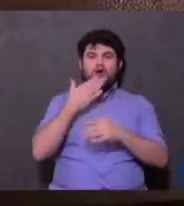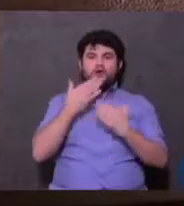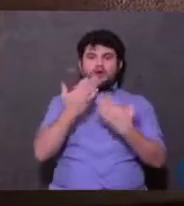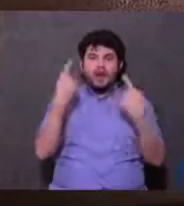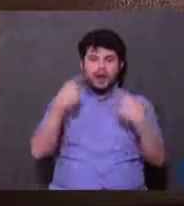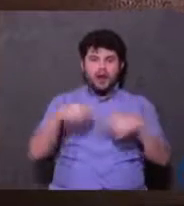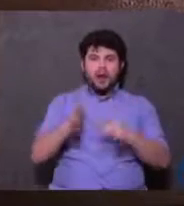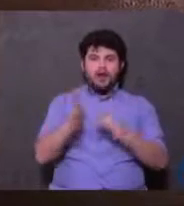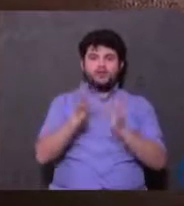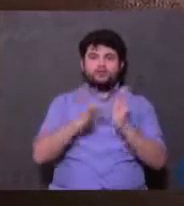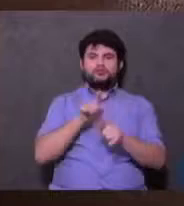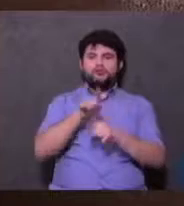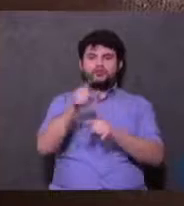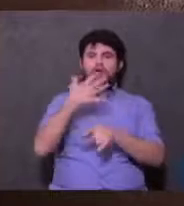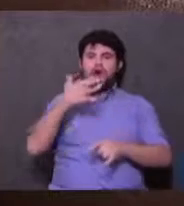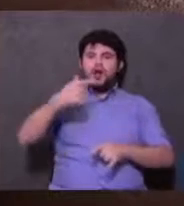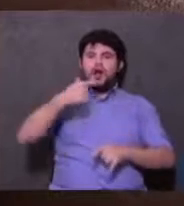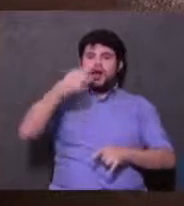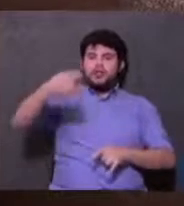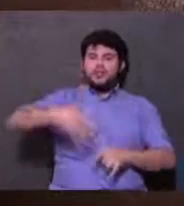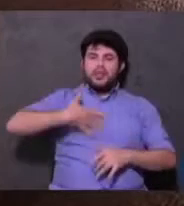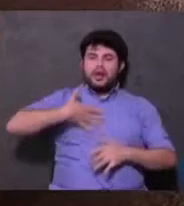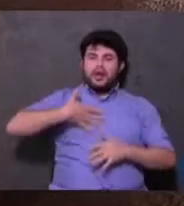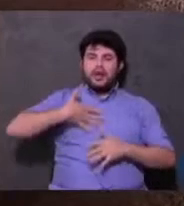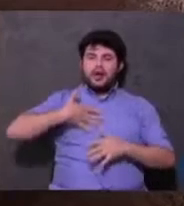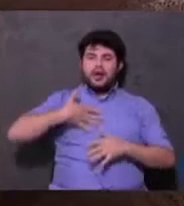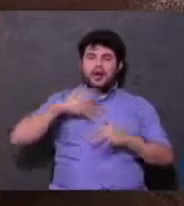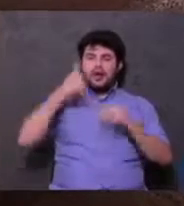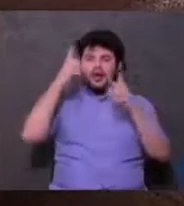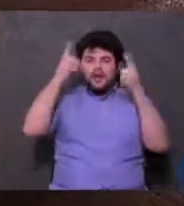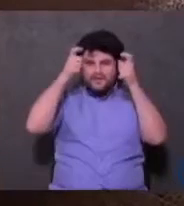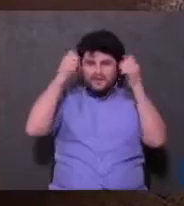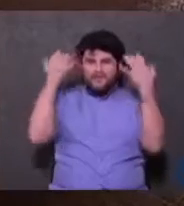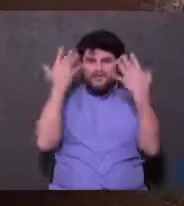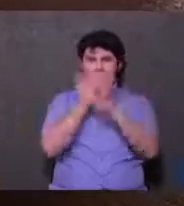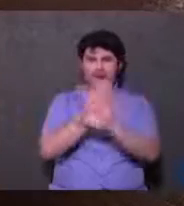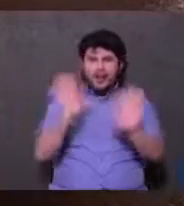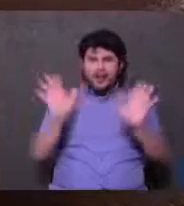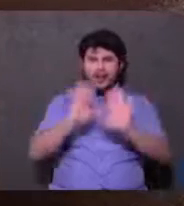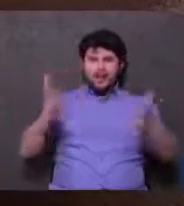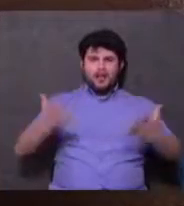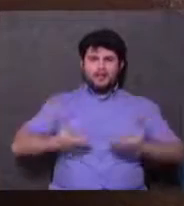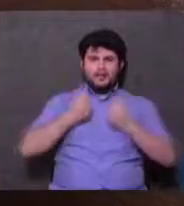ó meu Jesus, perdoai-nos e livrai-nos do fogo do inferno.